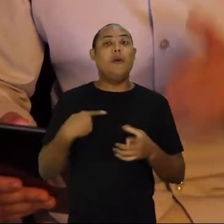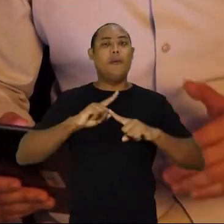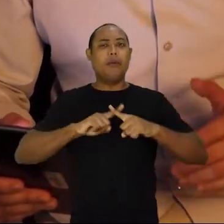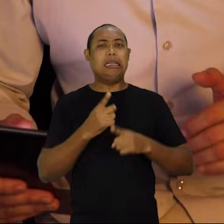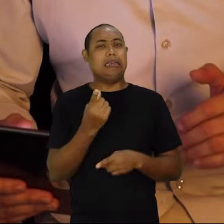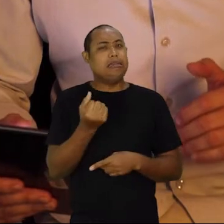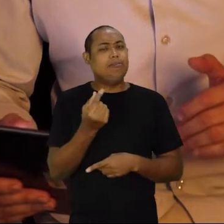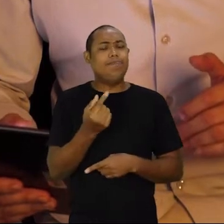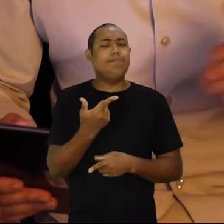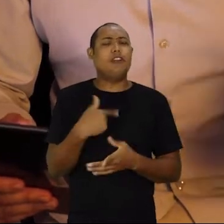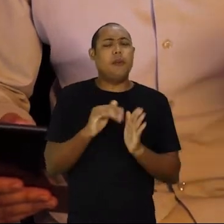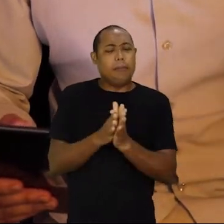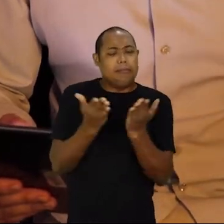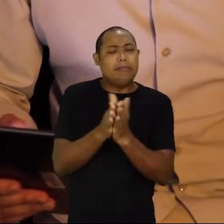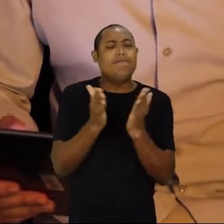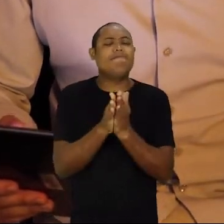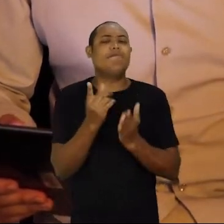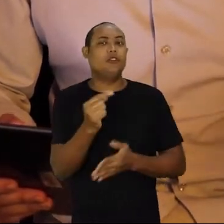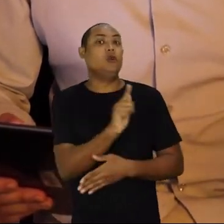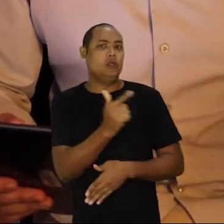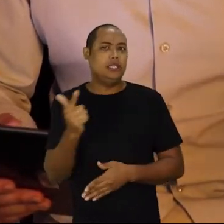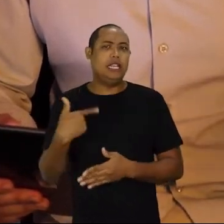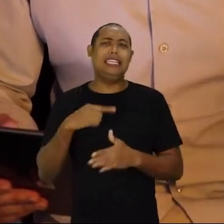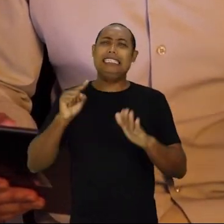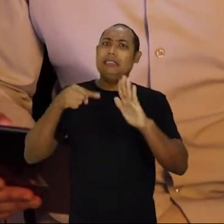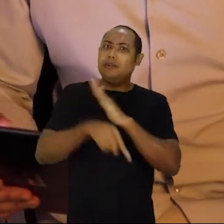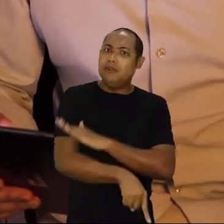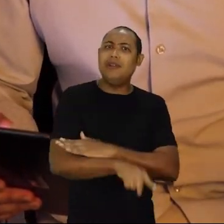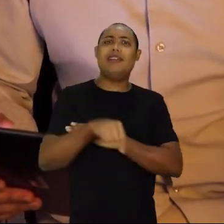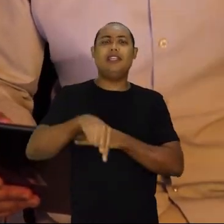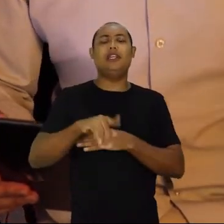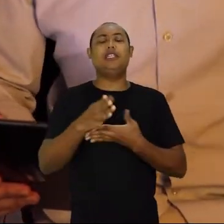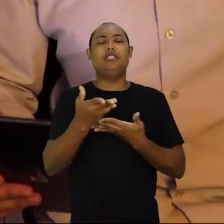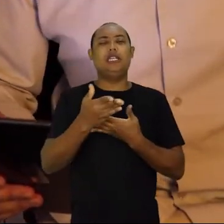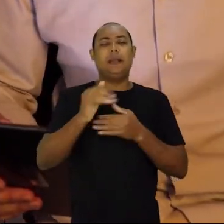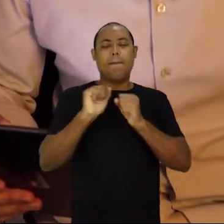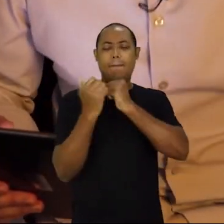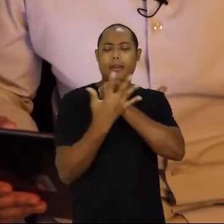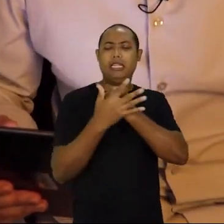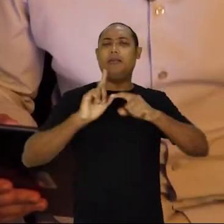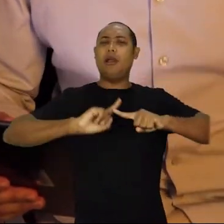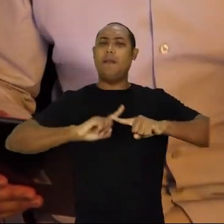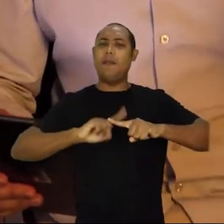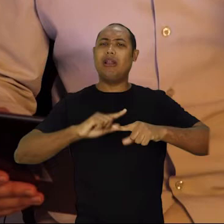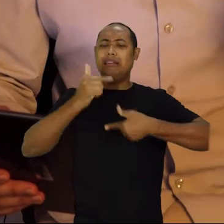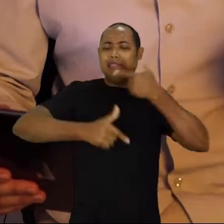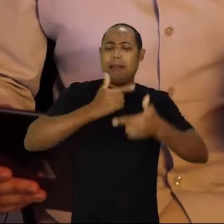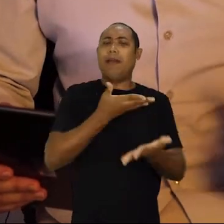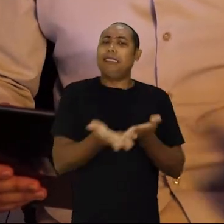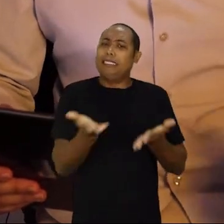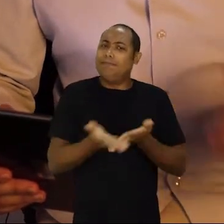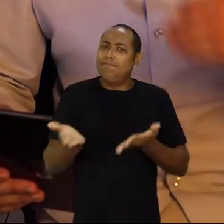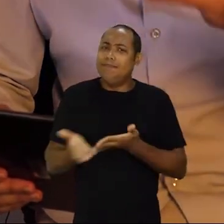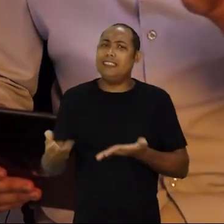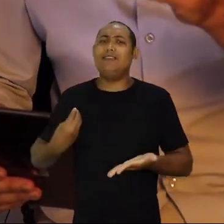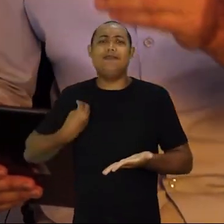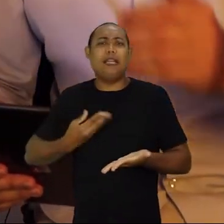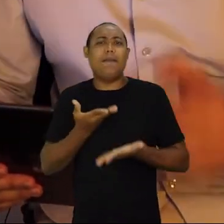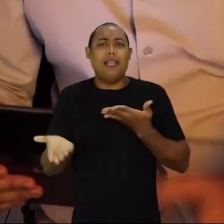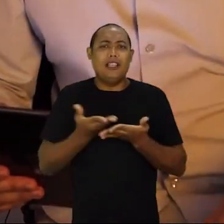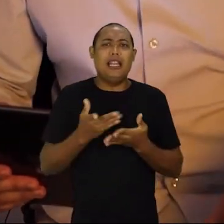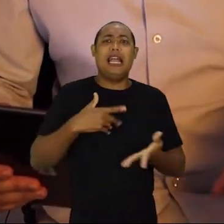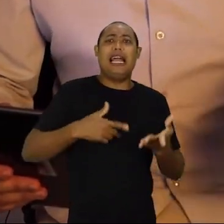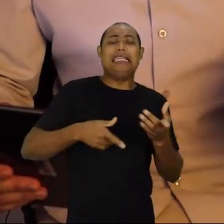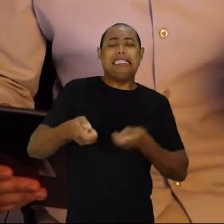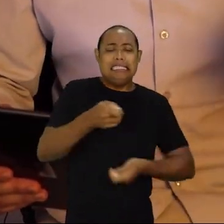nossos estudantes, que se caracteriza por uma grande vulnerabilidade, que foi aprofundada nesse momento de pandemia, quando empregos